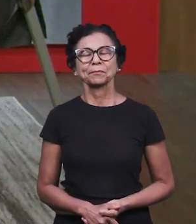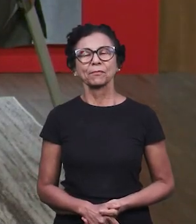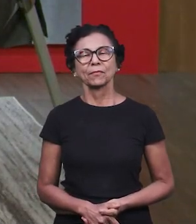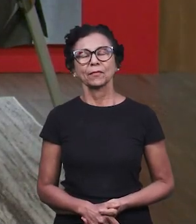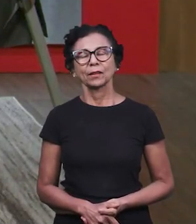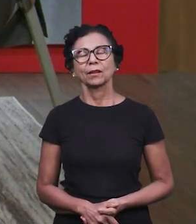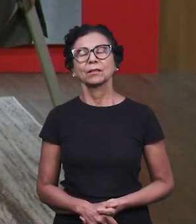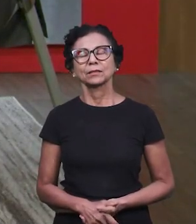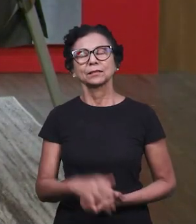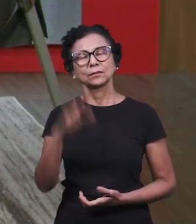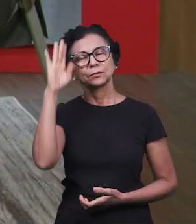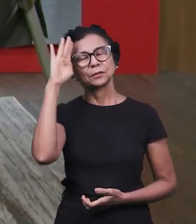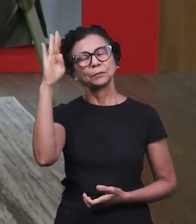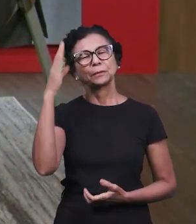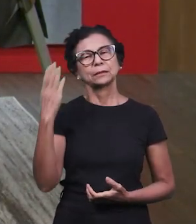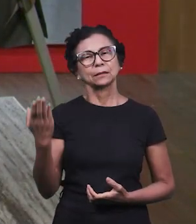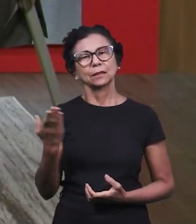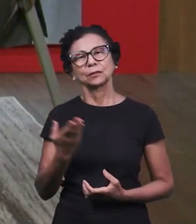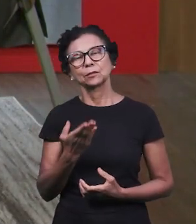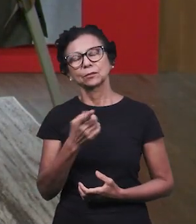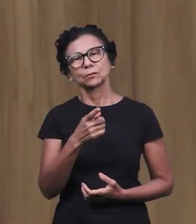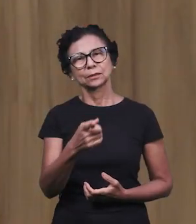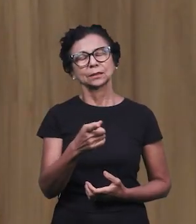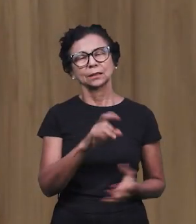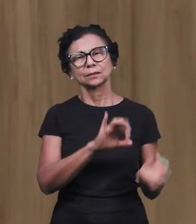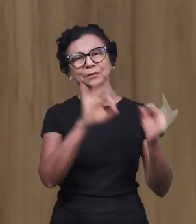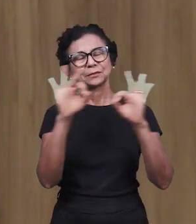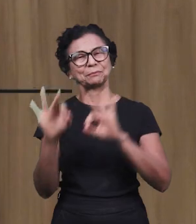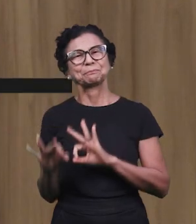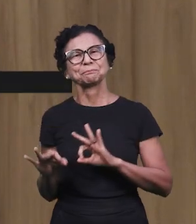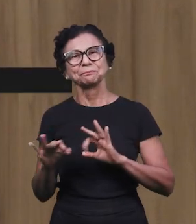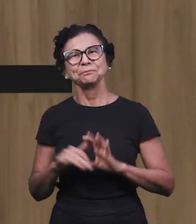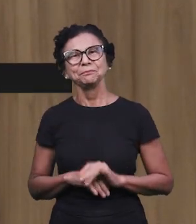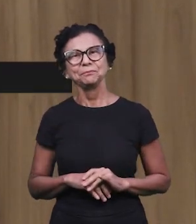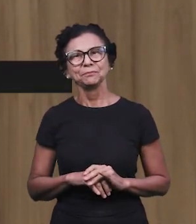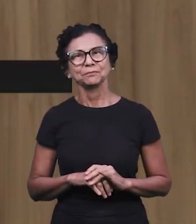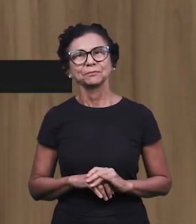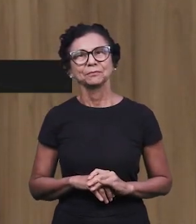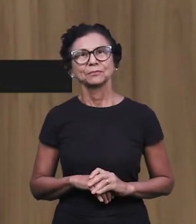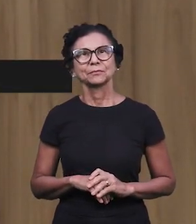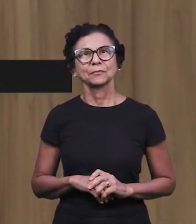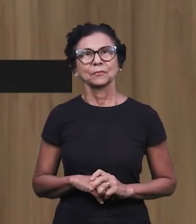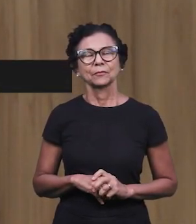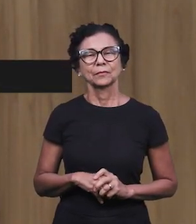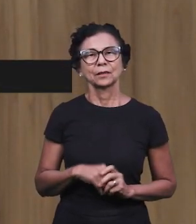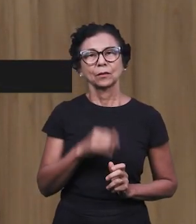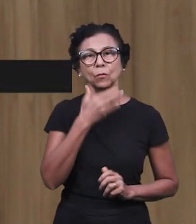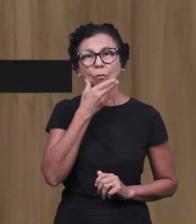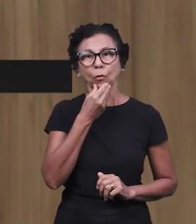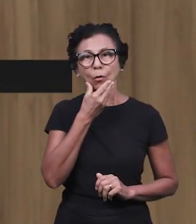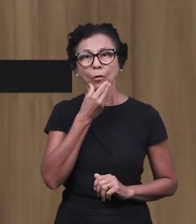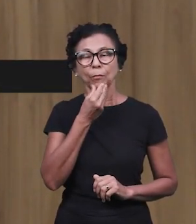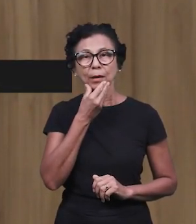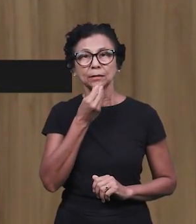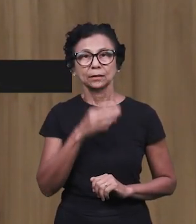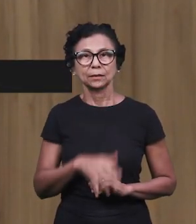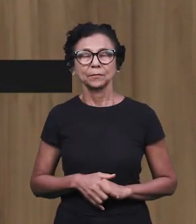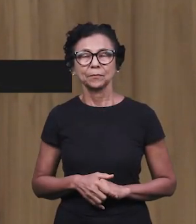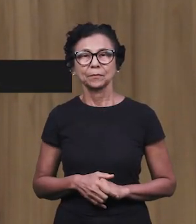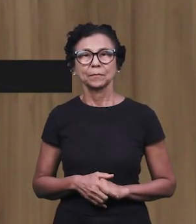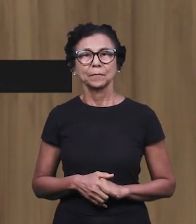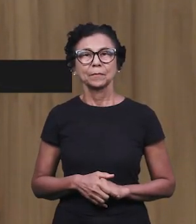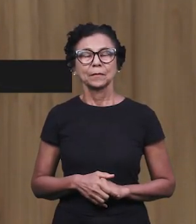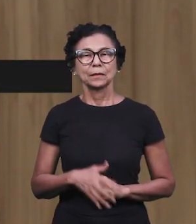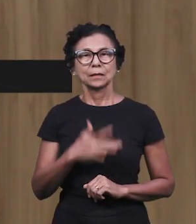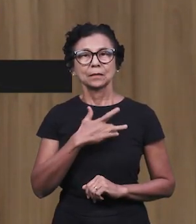é fundamental, até você que nos assiste, né? Nós estamos falando da saúde de um homem, né? Saúde mental do